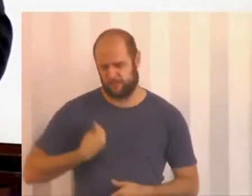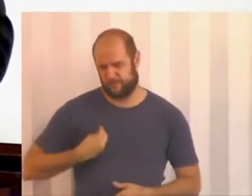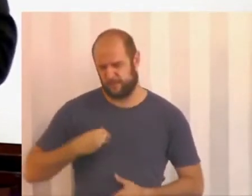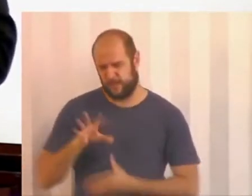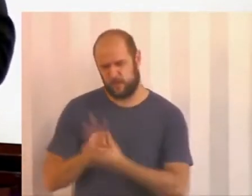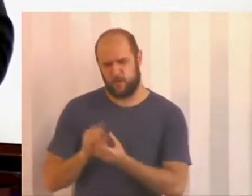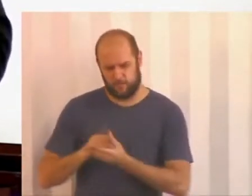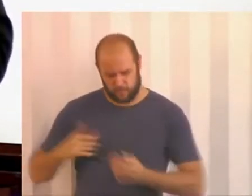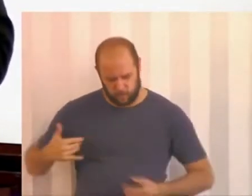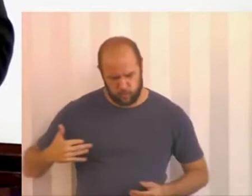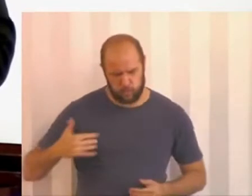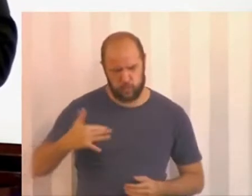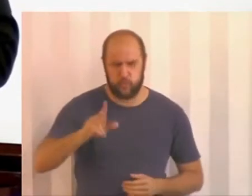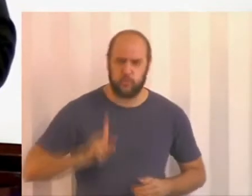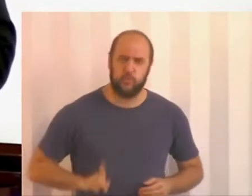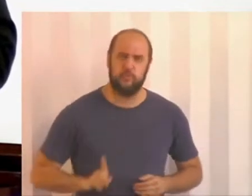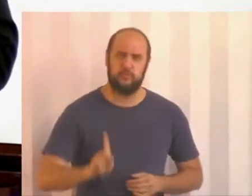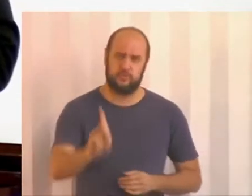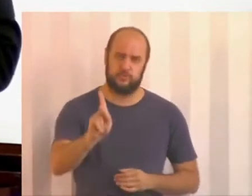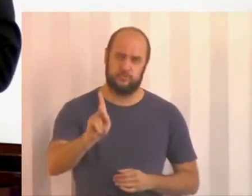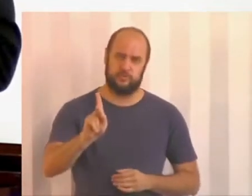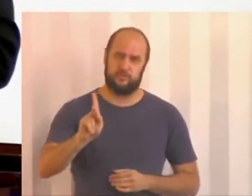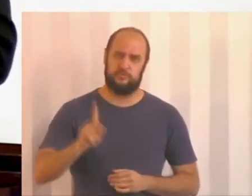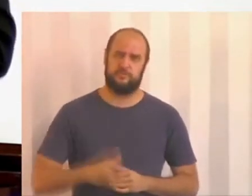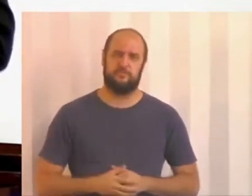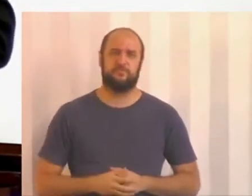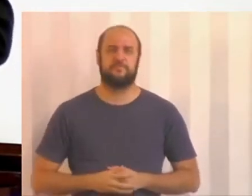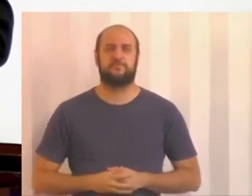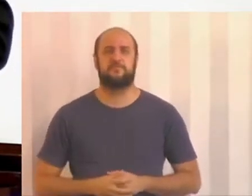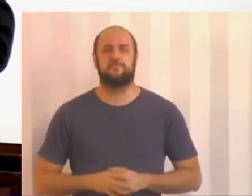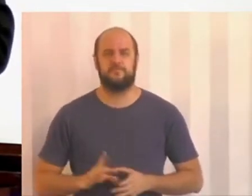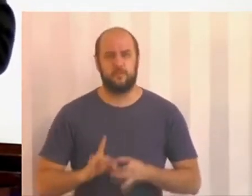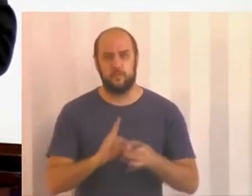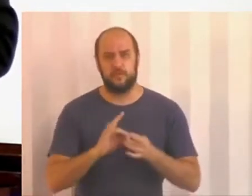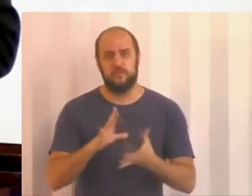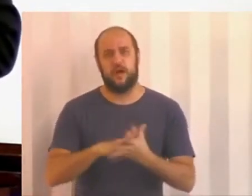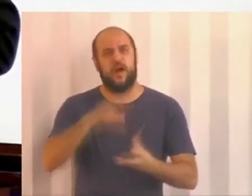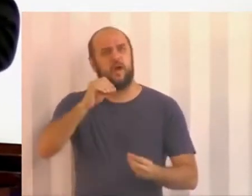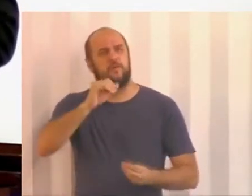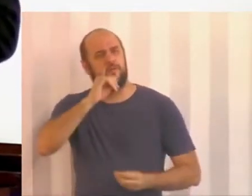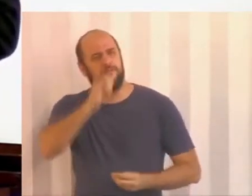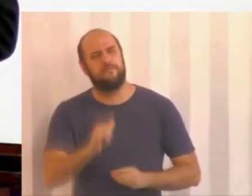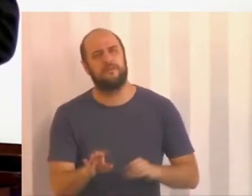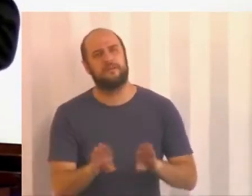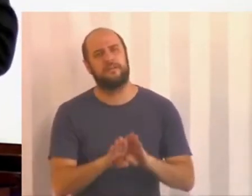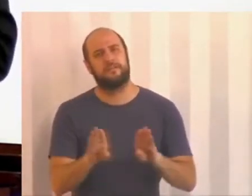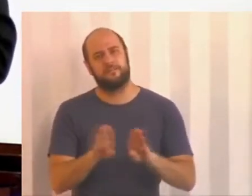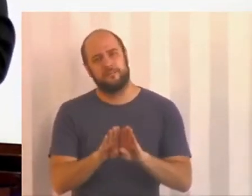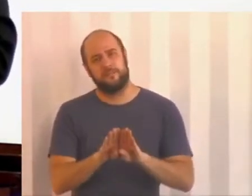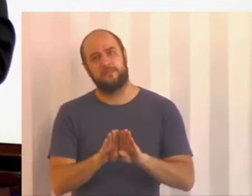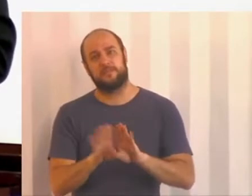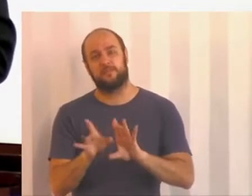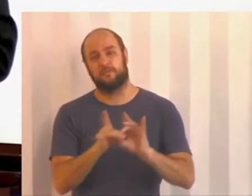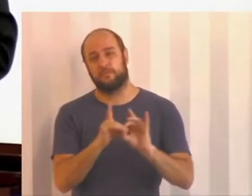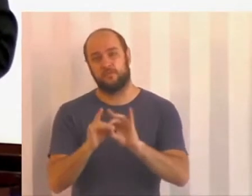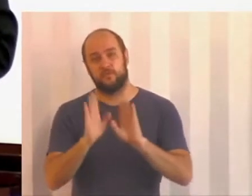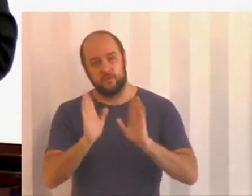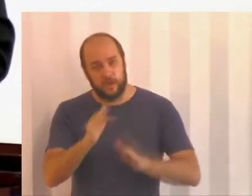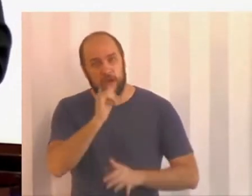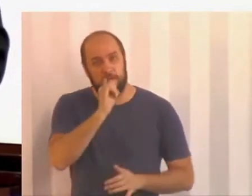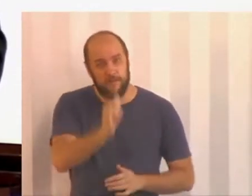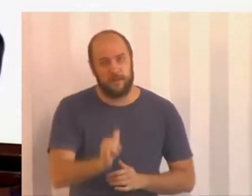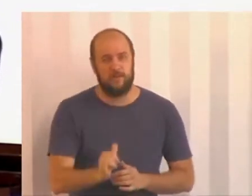mesma coisa, tendo o mesmo amor, e sendo unidos de alma. E ele vai dizer também aqui, mas está ligado ao que nós já